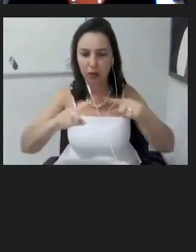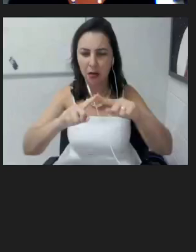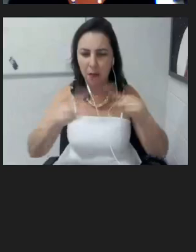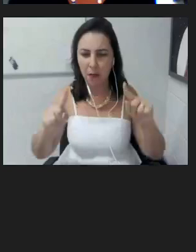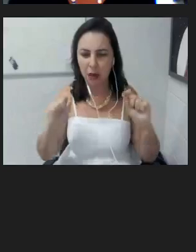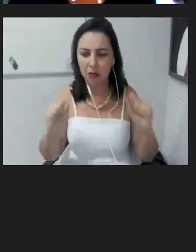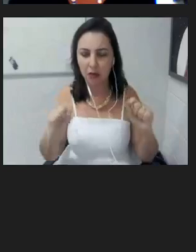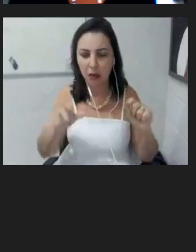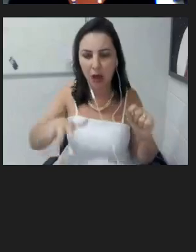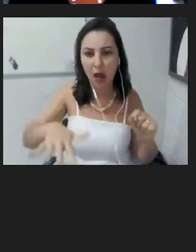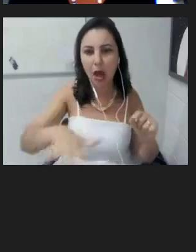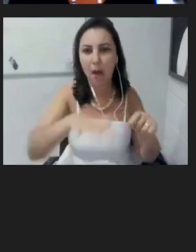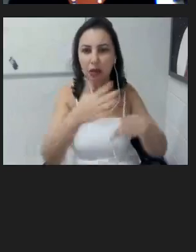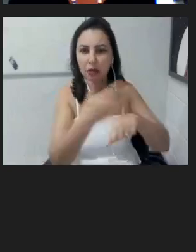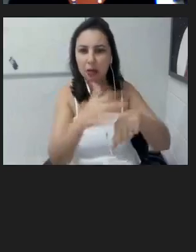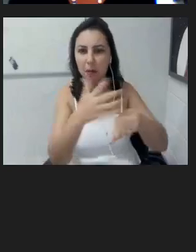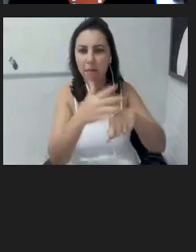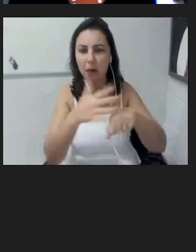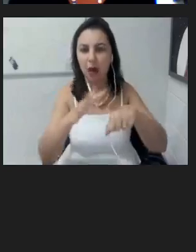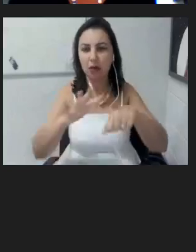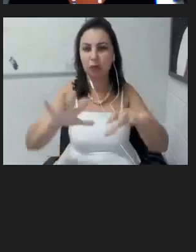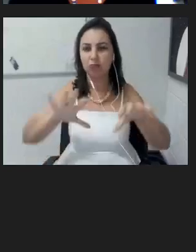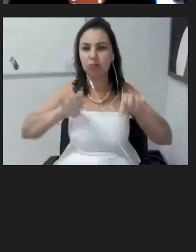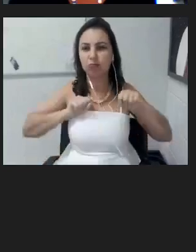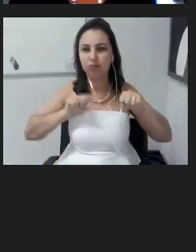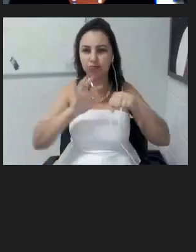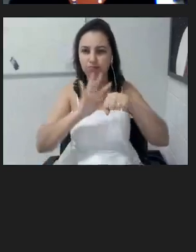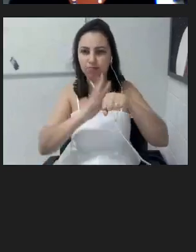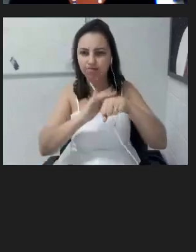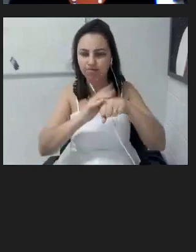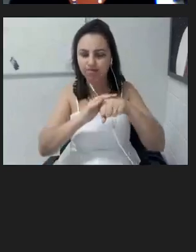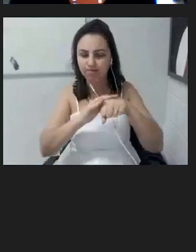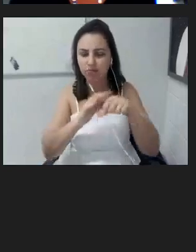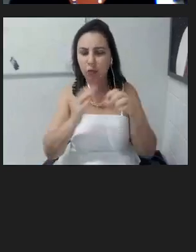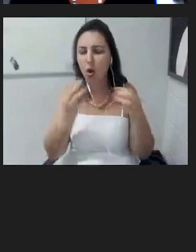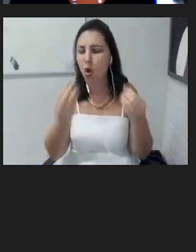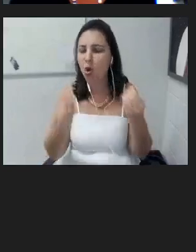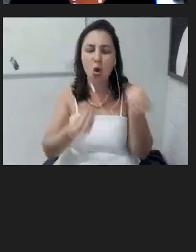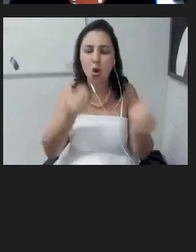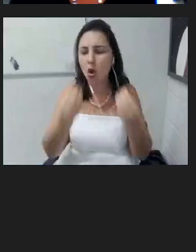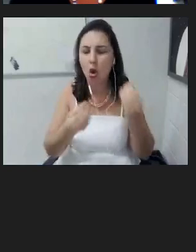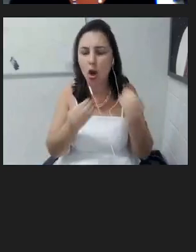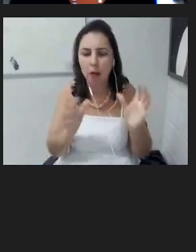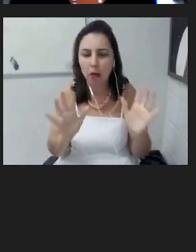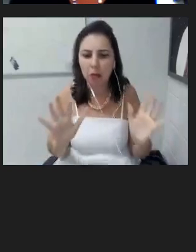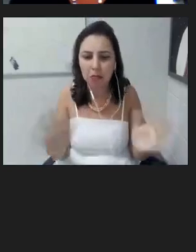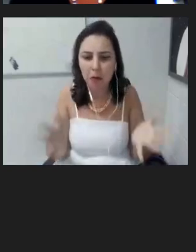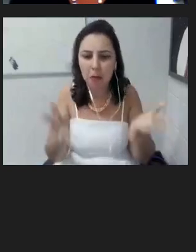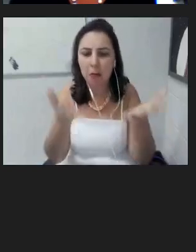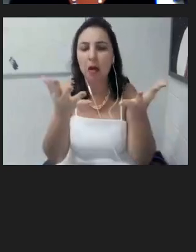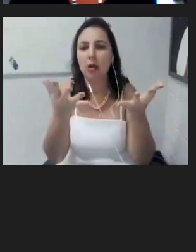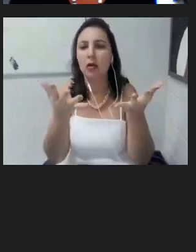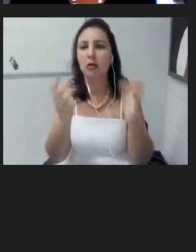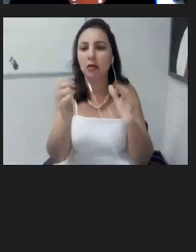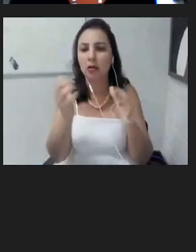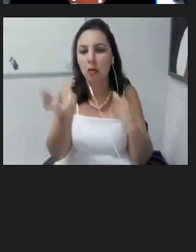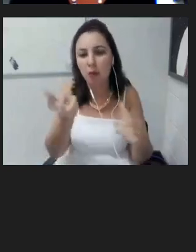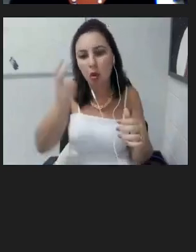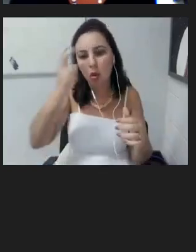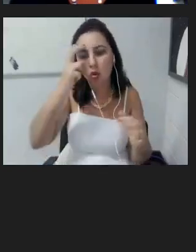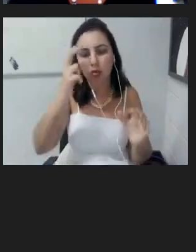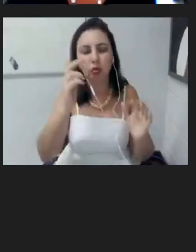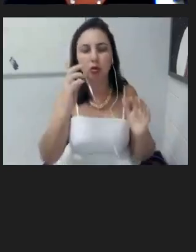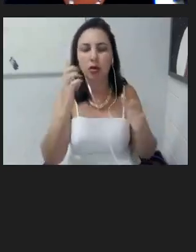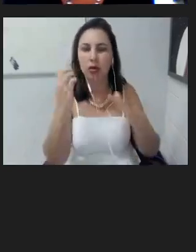ambientes e práticas adoecedoras. Que ações institucionais seriam indicadas para estimular uma cultura organizacional